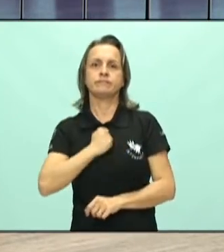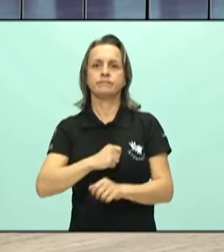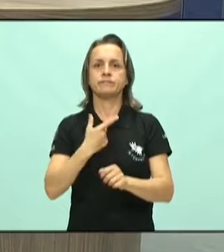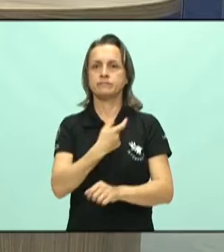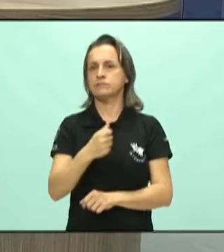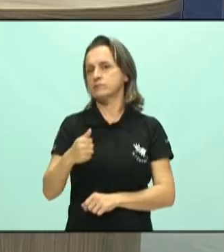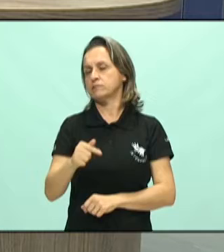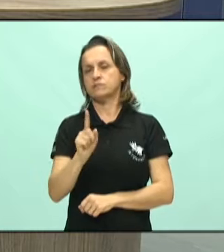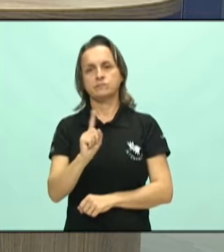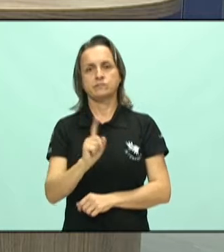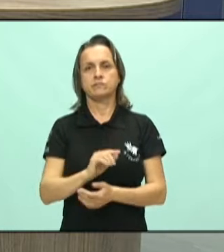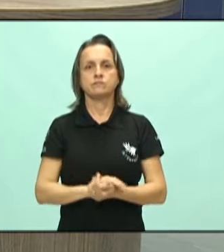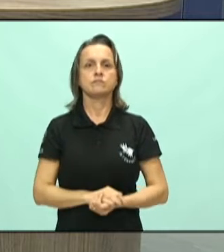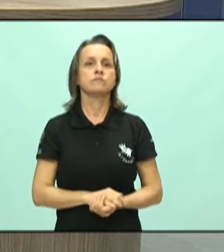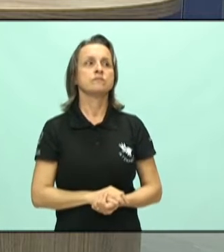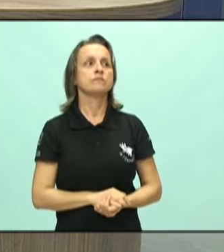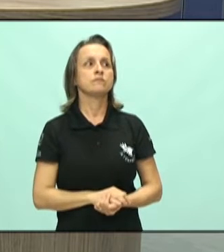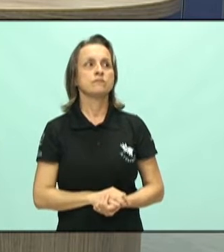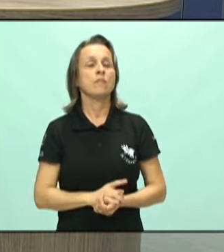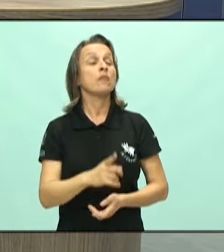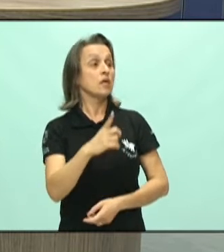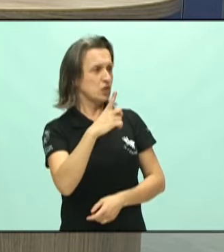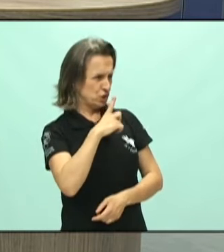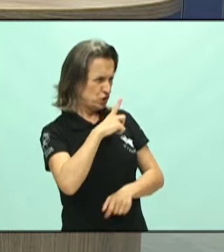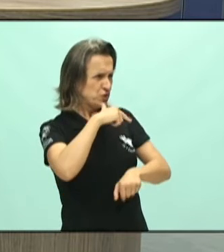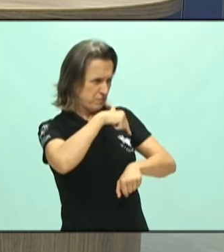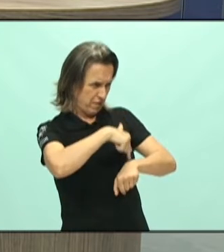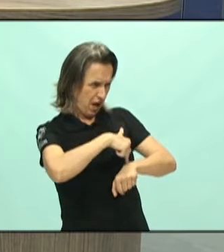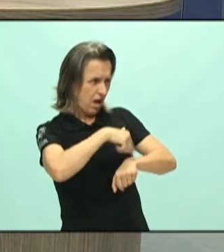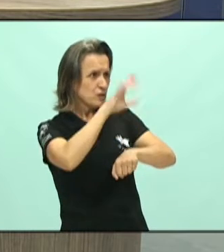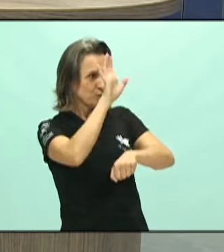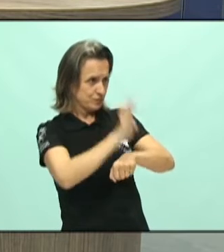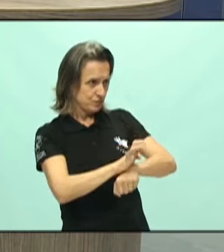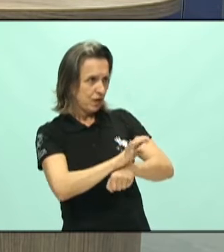infelizmente. Ou seja, havia um prazo para que os estados se